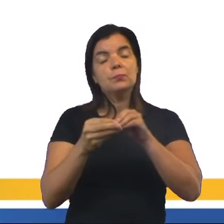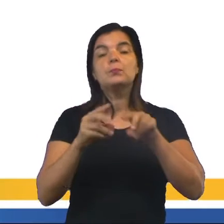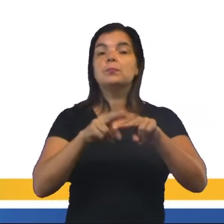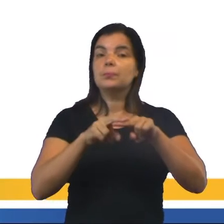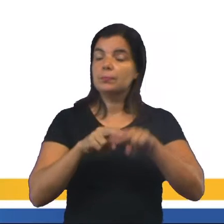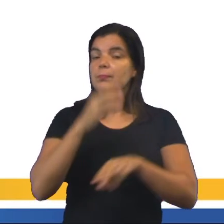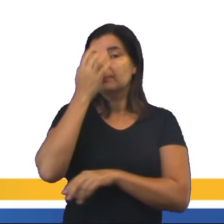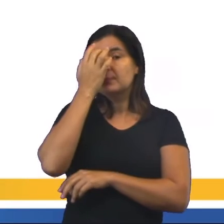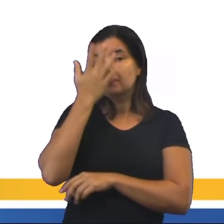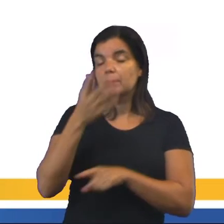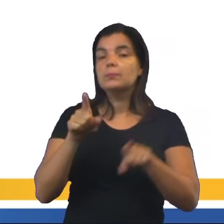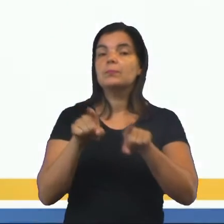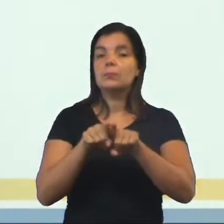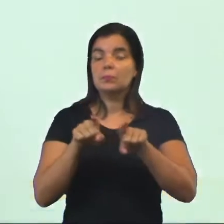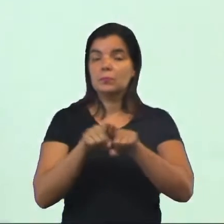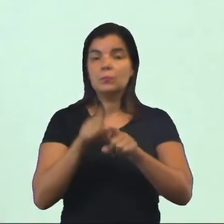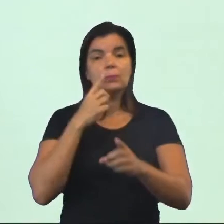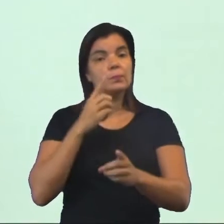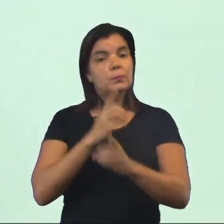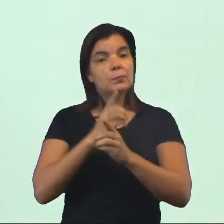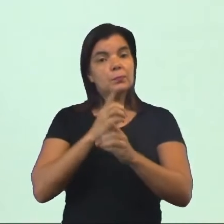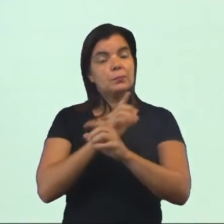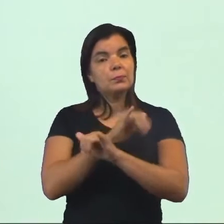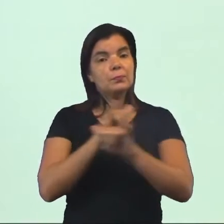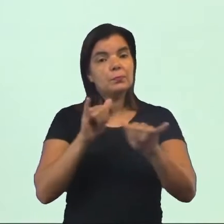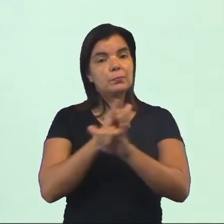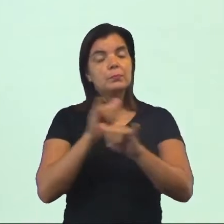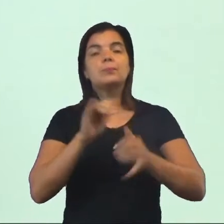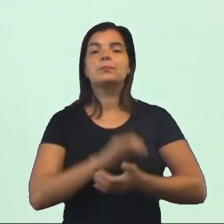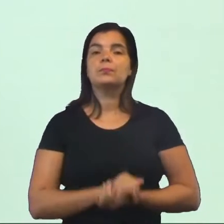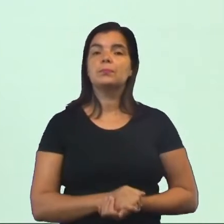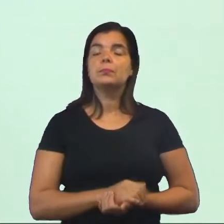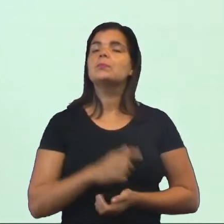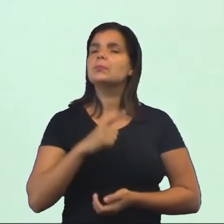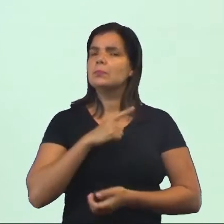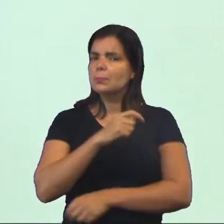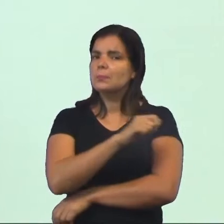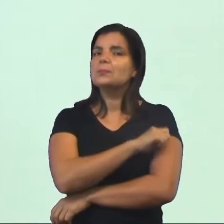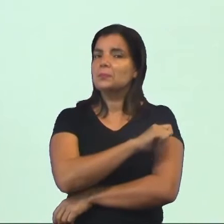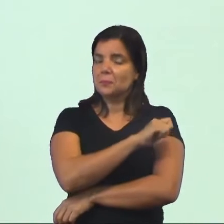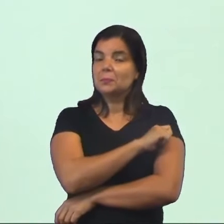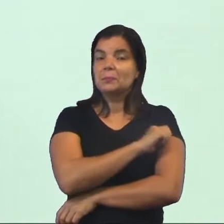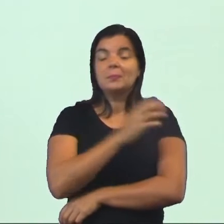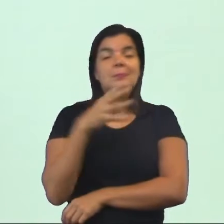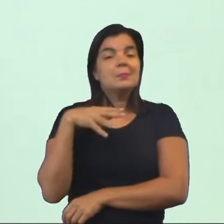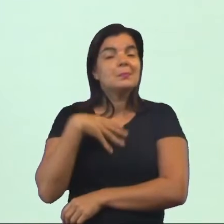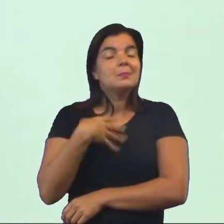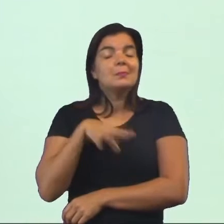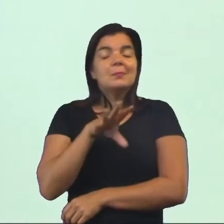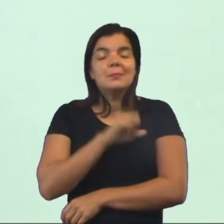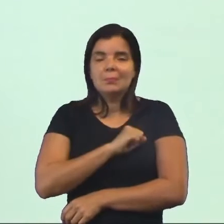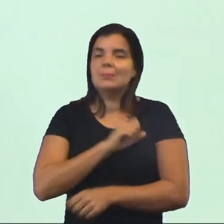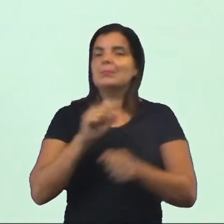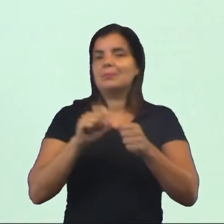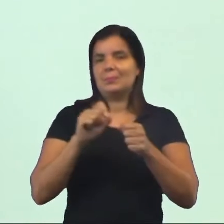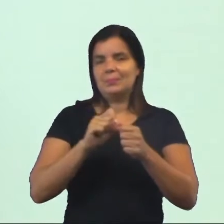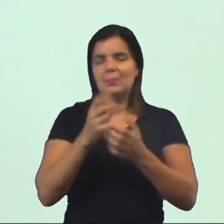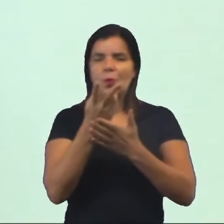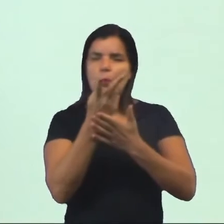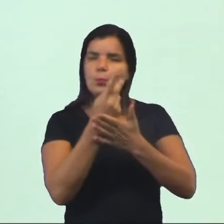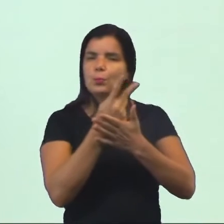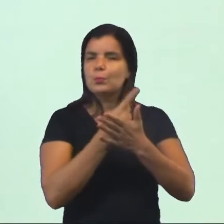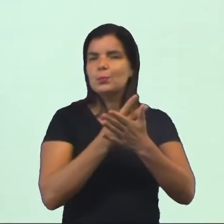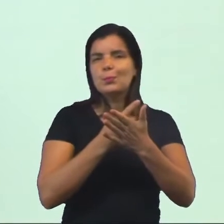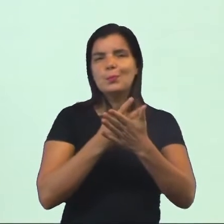isso facilitará encontrar informações. Tem muitos alunos que gostam de produzir um mapa mental e acabam